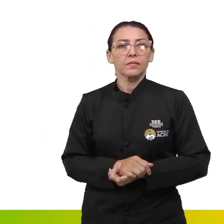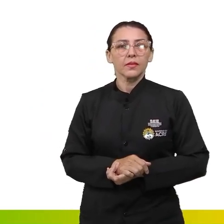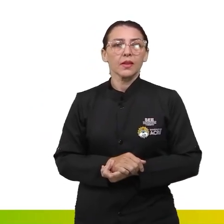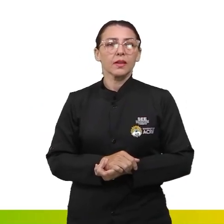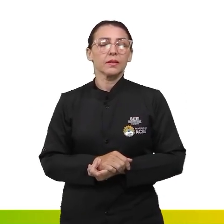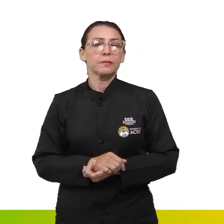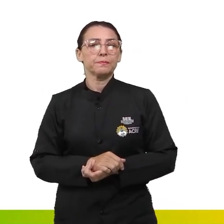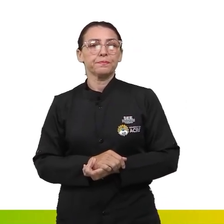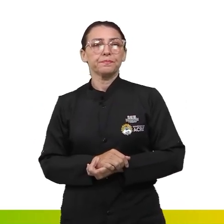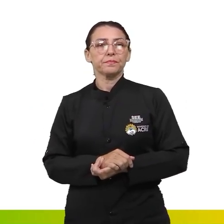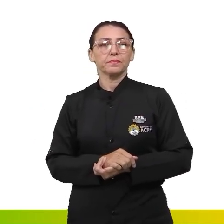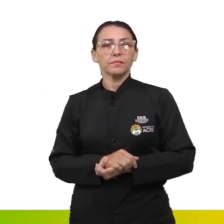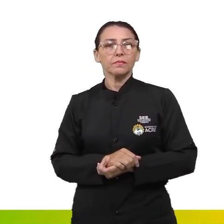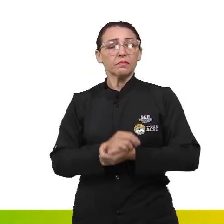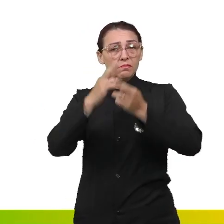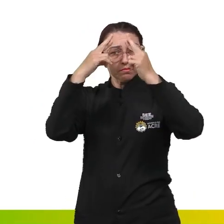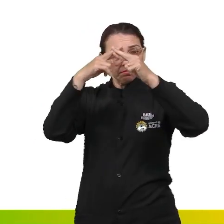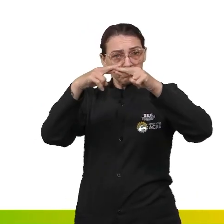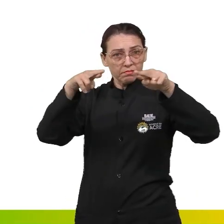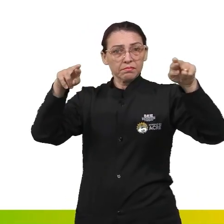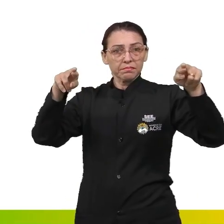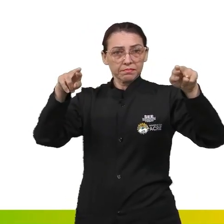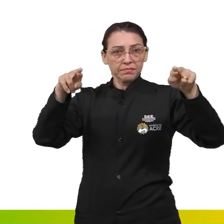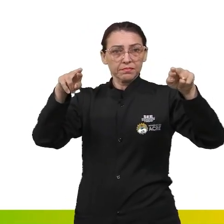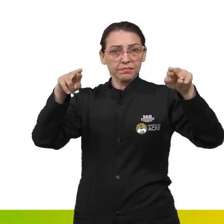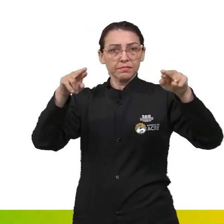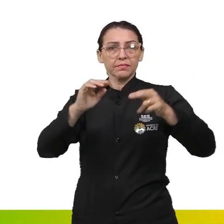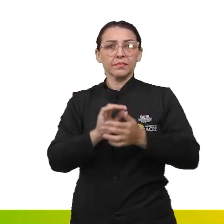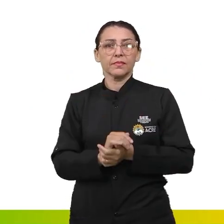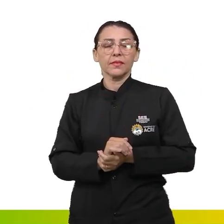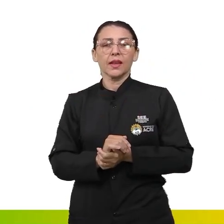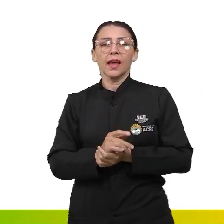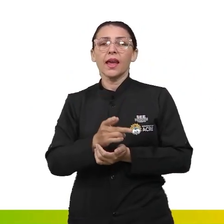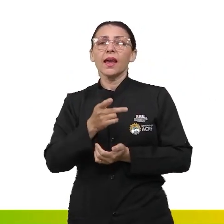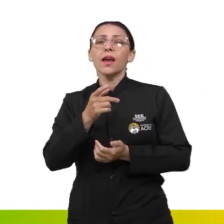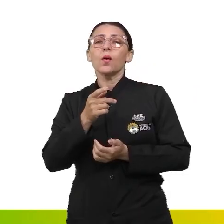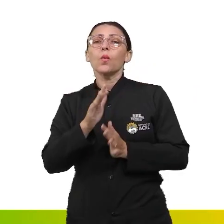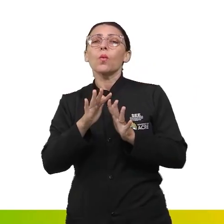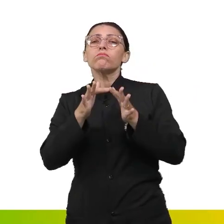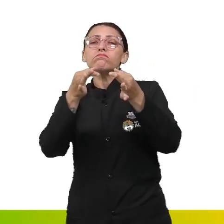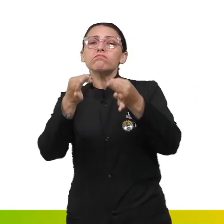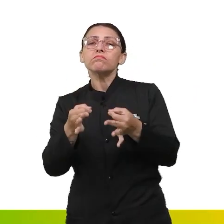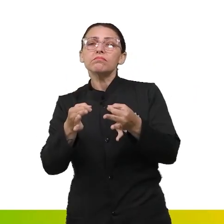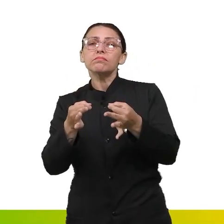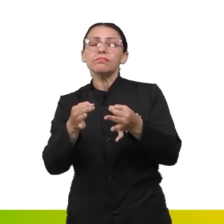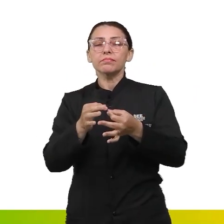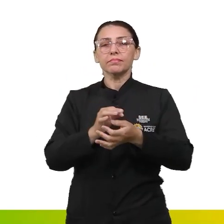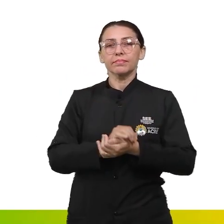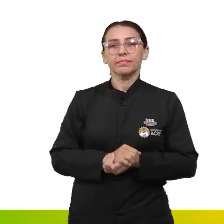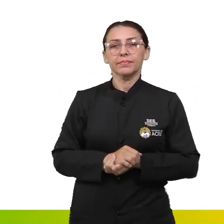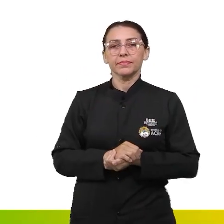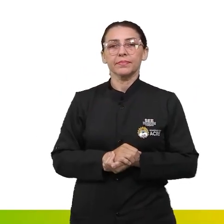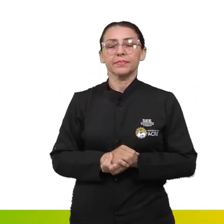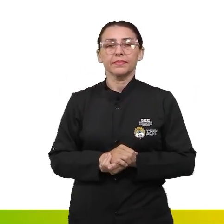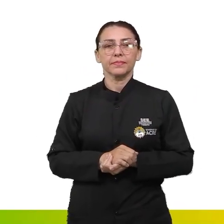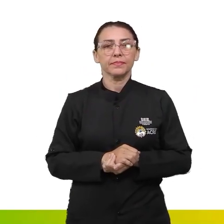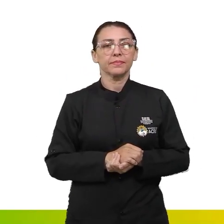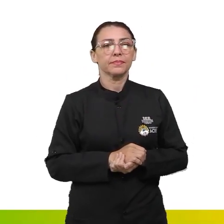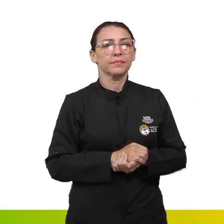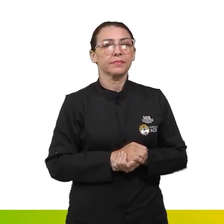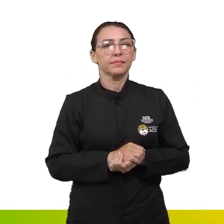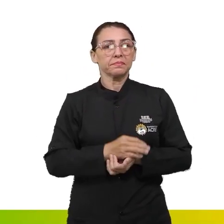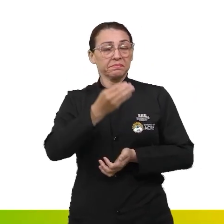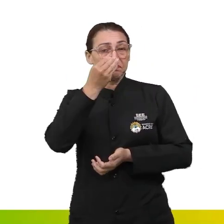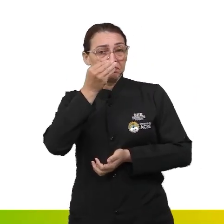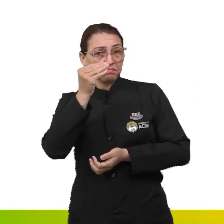Vamos para o comando da questão sobre a arte renascentista. É correto afirmar que